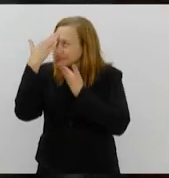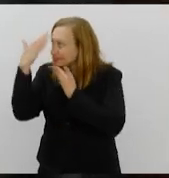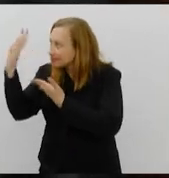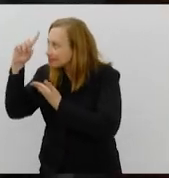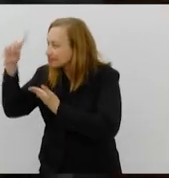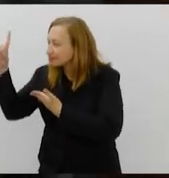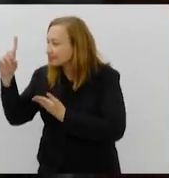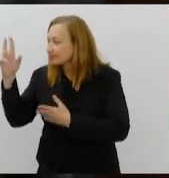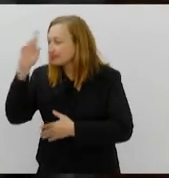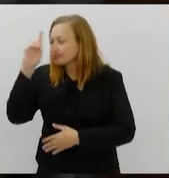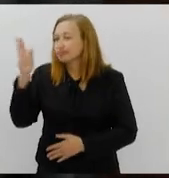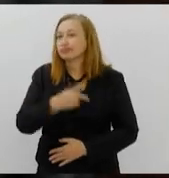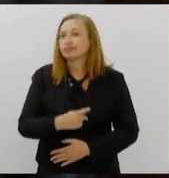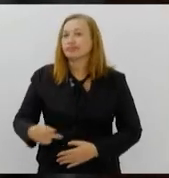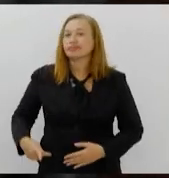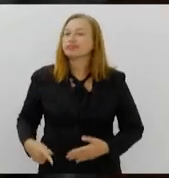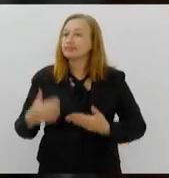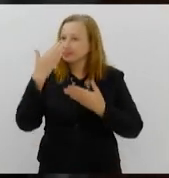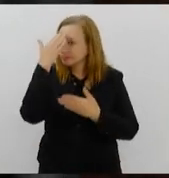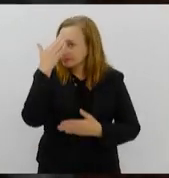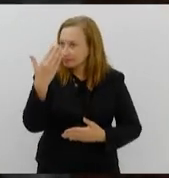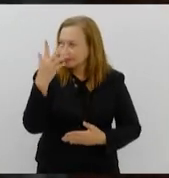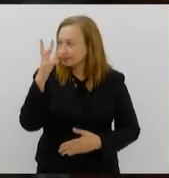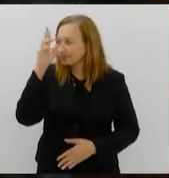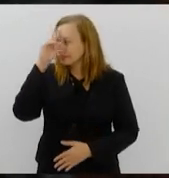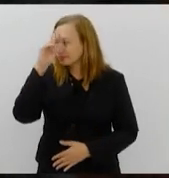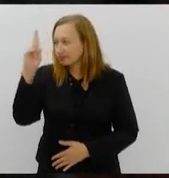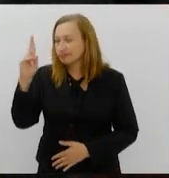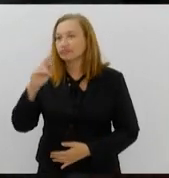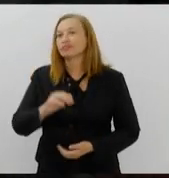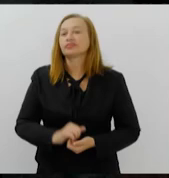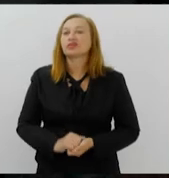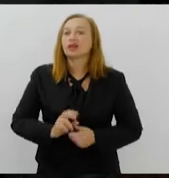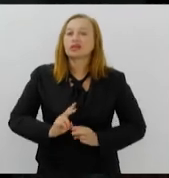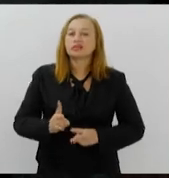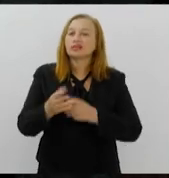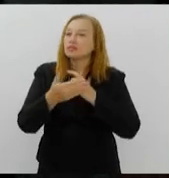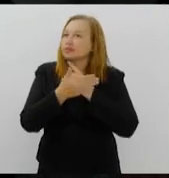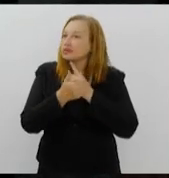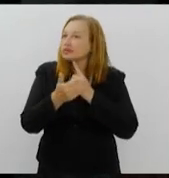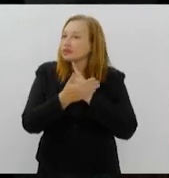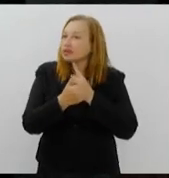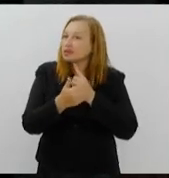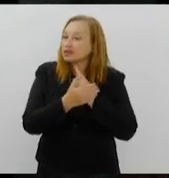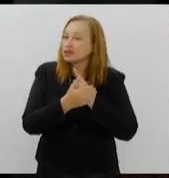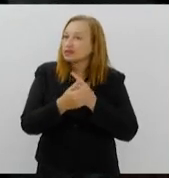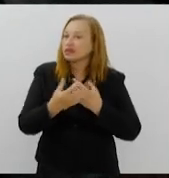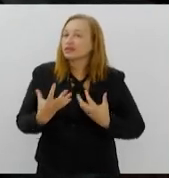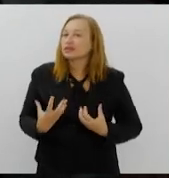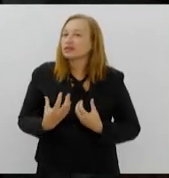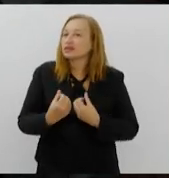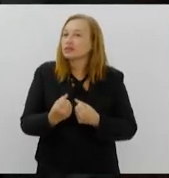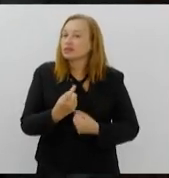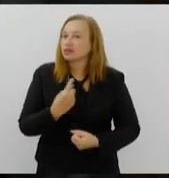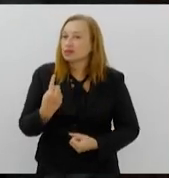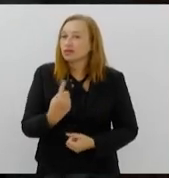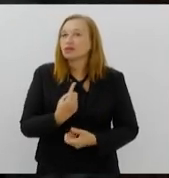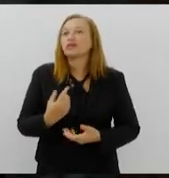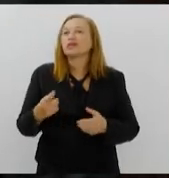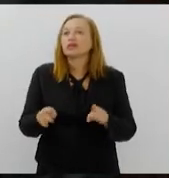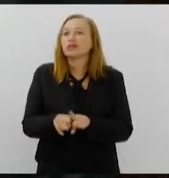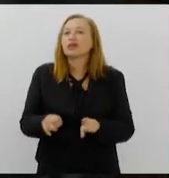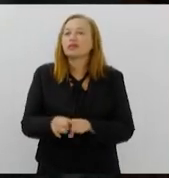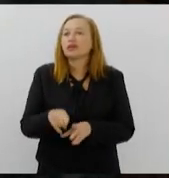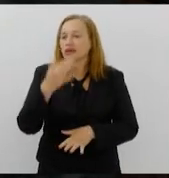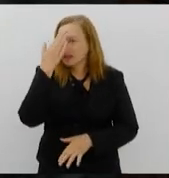presidente. Agradecer Vossa Excelência, sempre o carinho, a receptividade. Mas quero